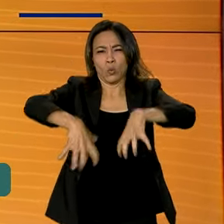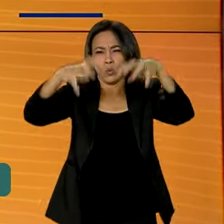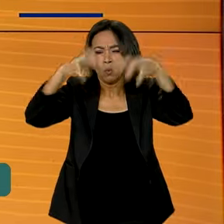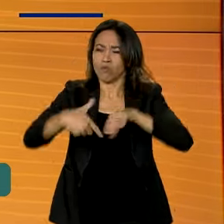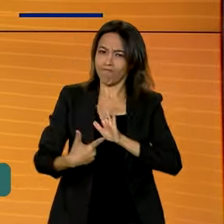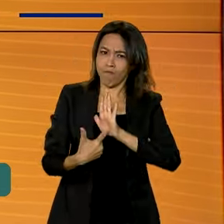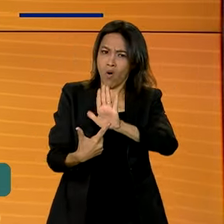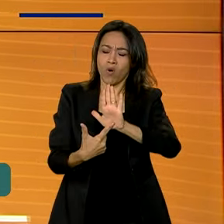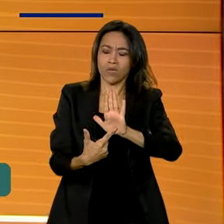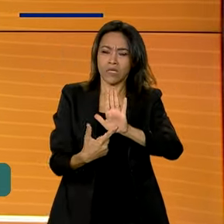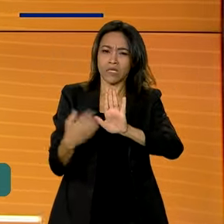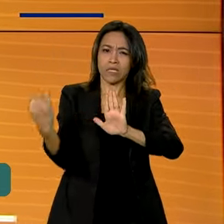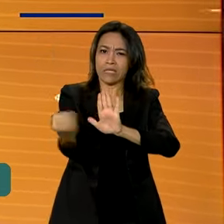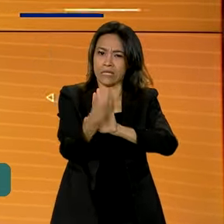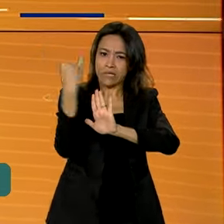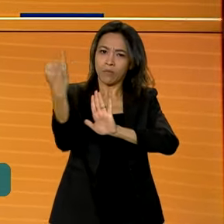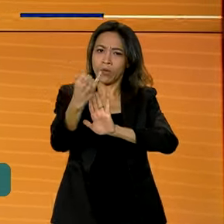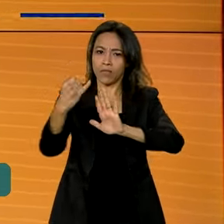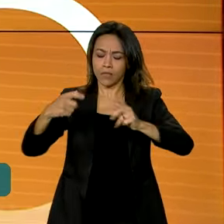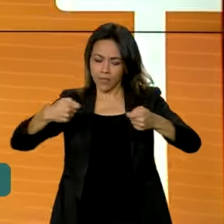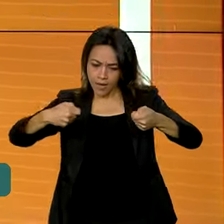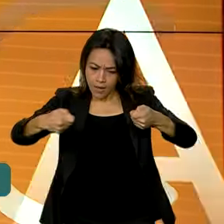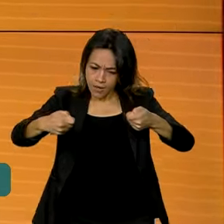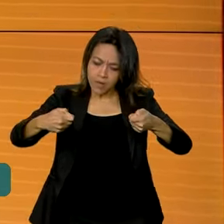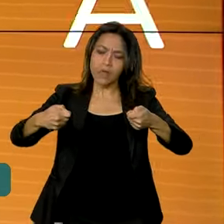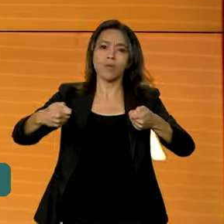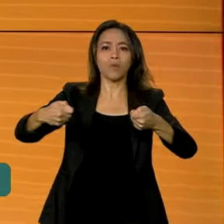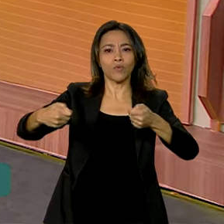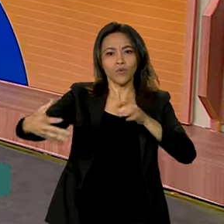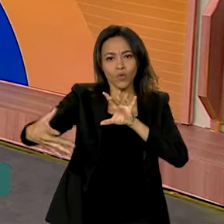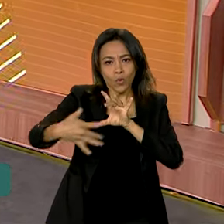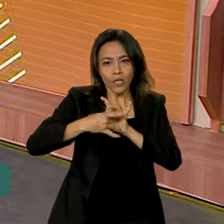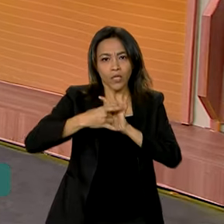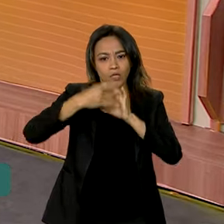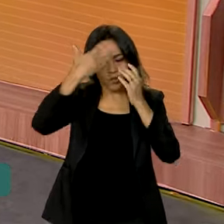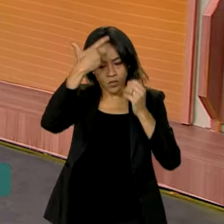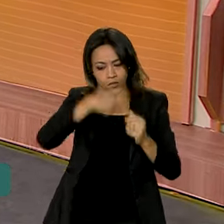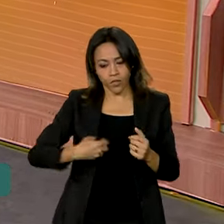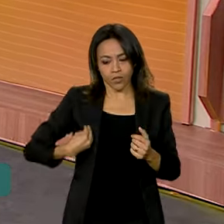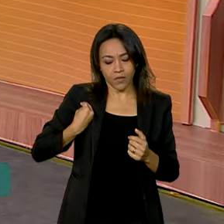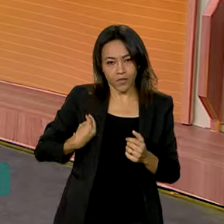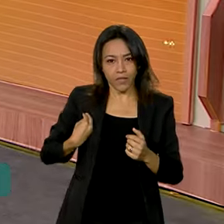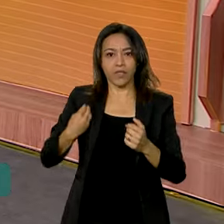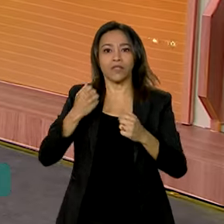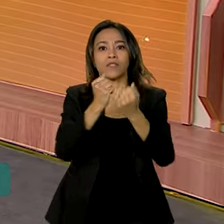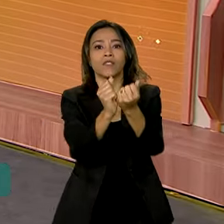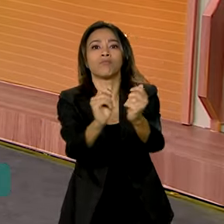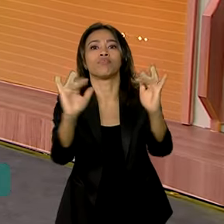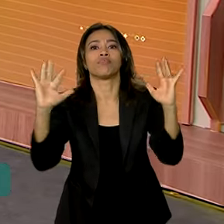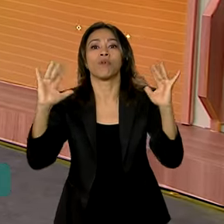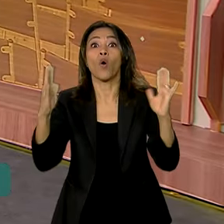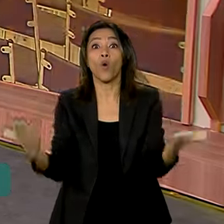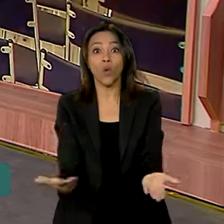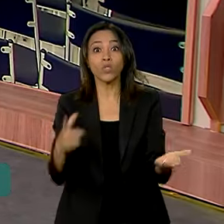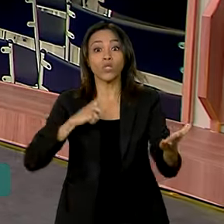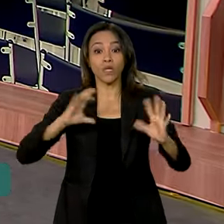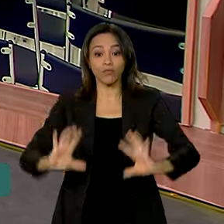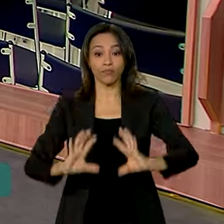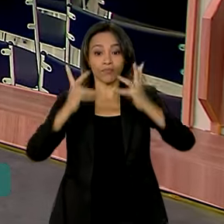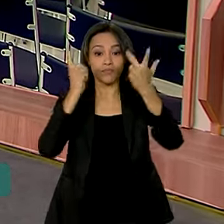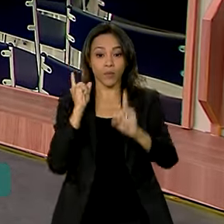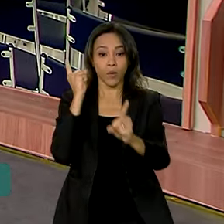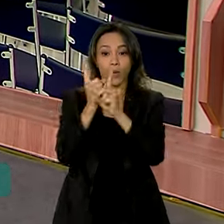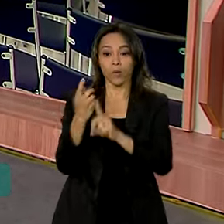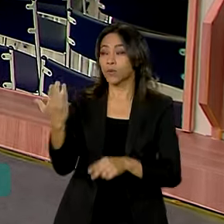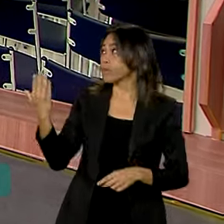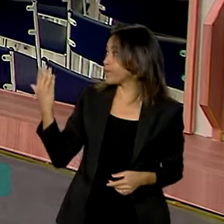importância do equilíbrio entre o meio ambiente e as nossas vidas. E hoje tem evento no Palácio do Planalto. Márcia Fernandes está